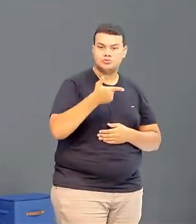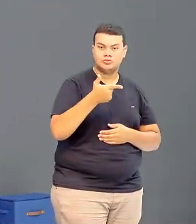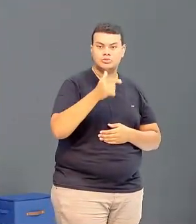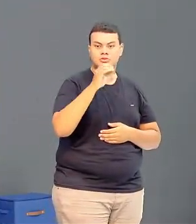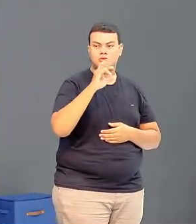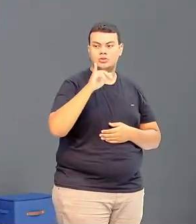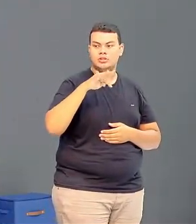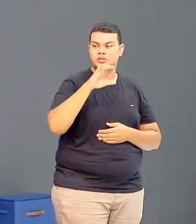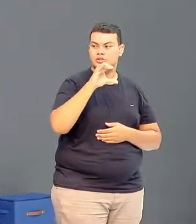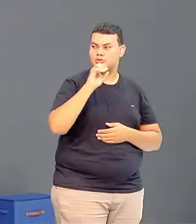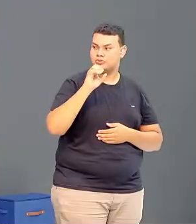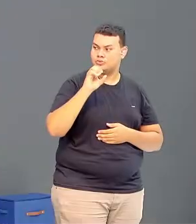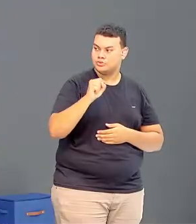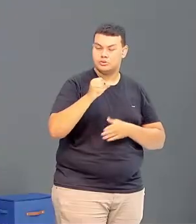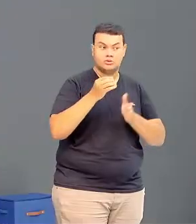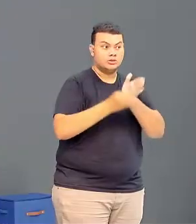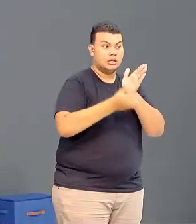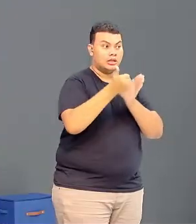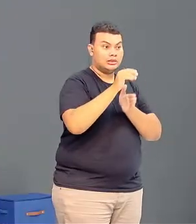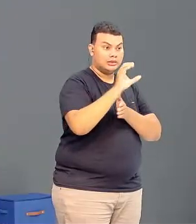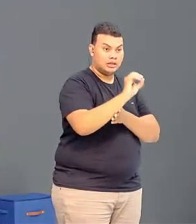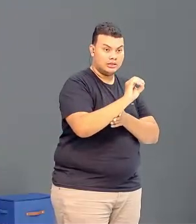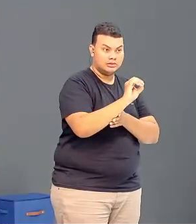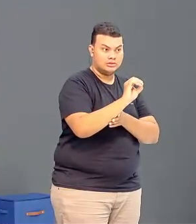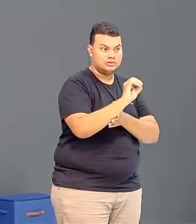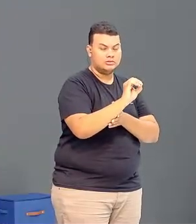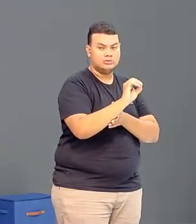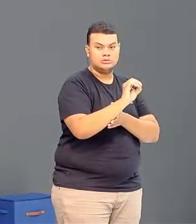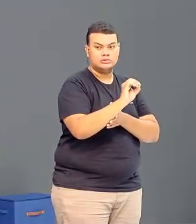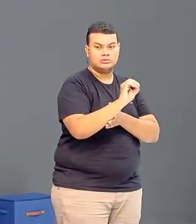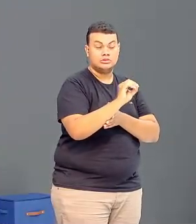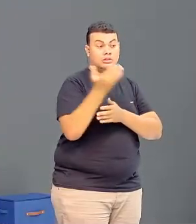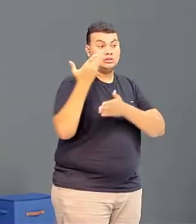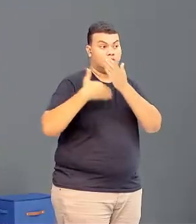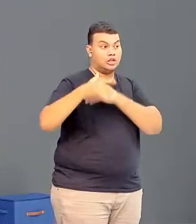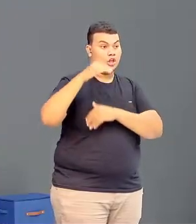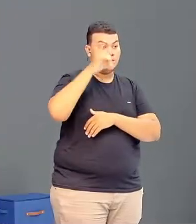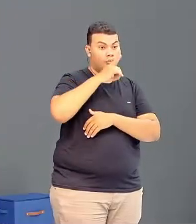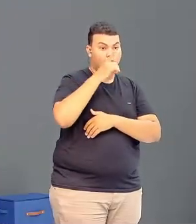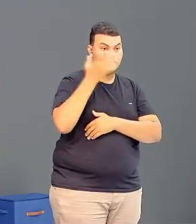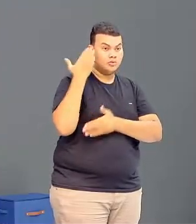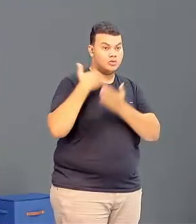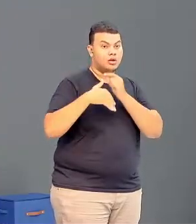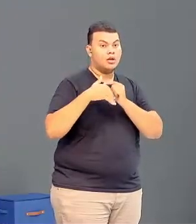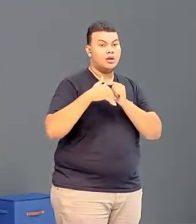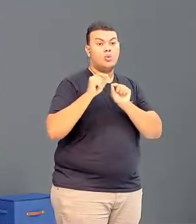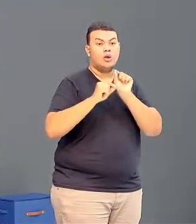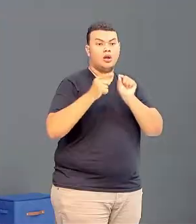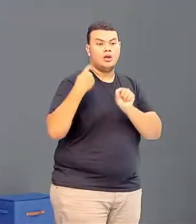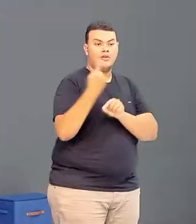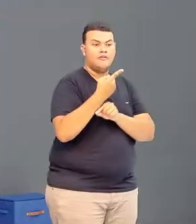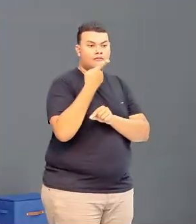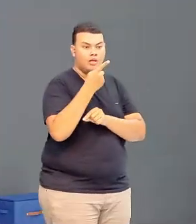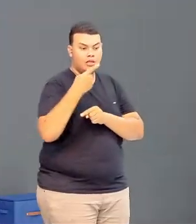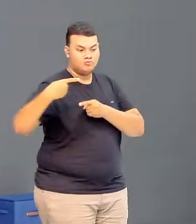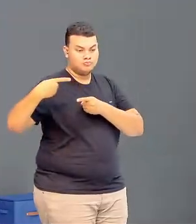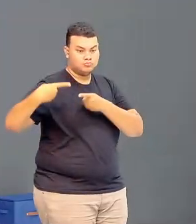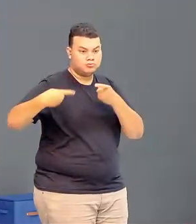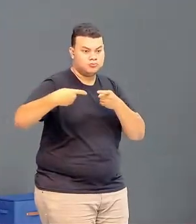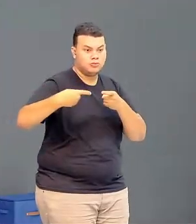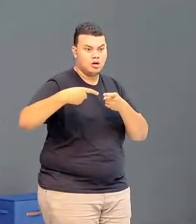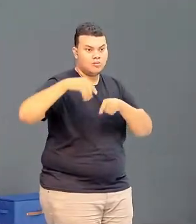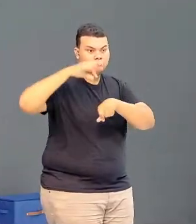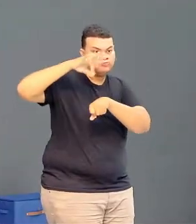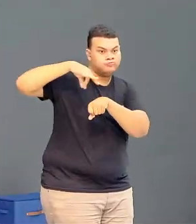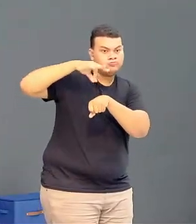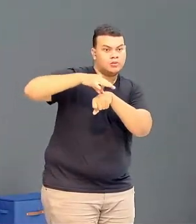10, a partir do versículo 3. Temos dito desde domingo passado que batalha espiritual é o nosso ambiente